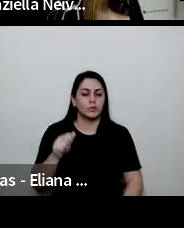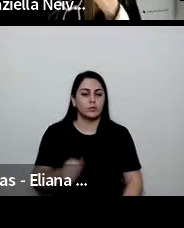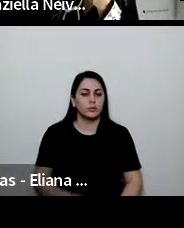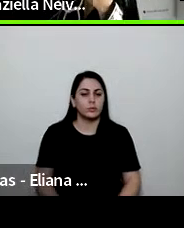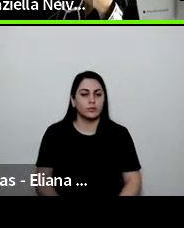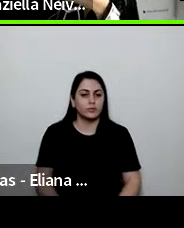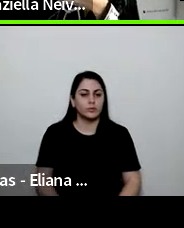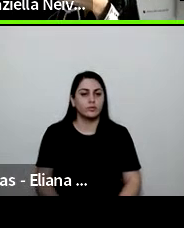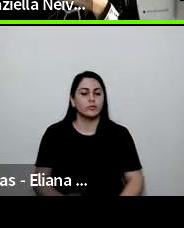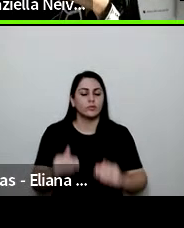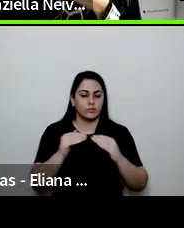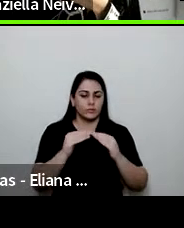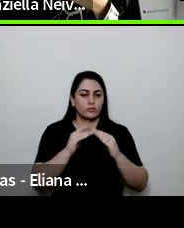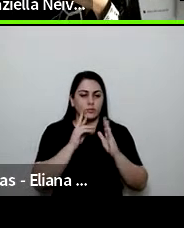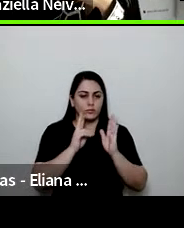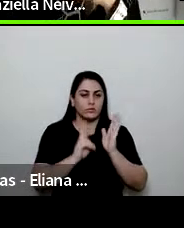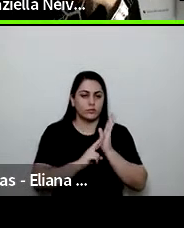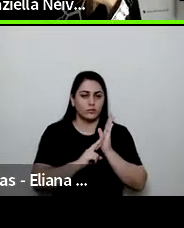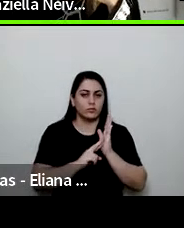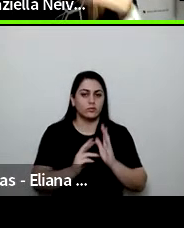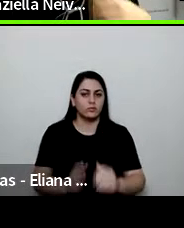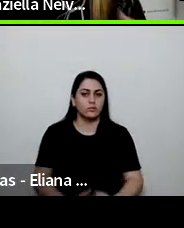o presidente